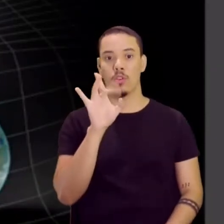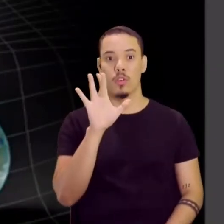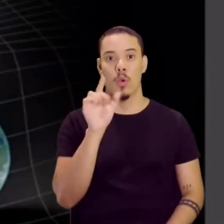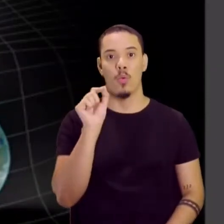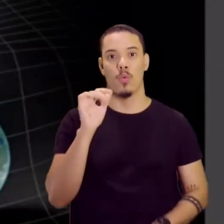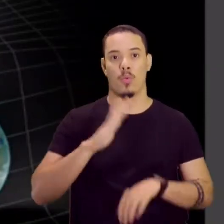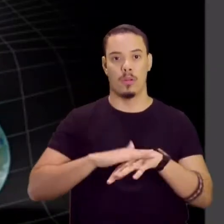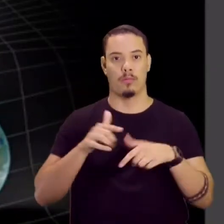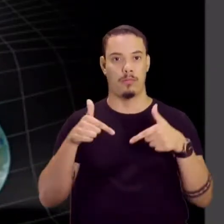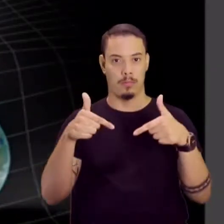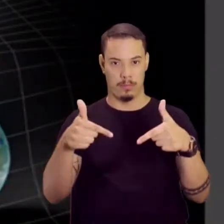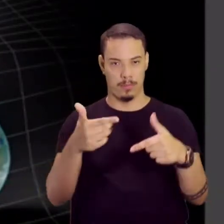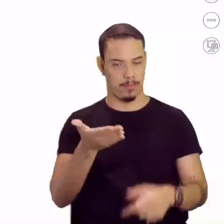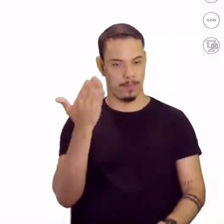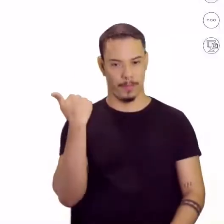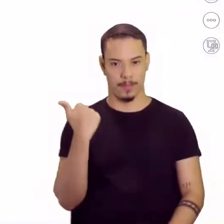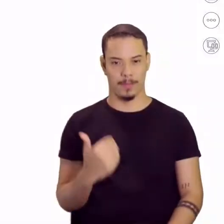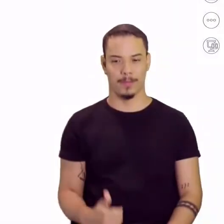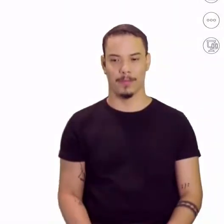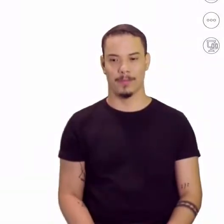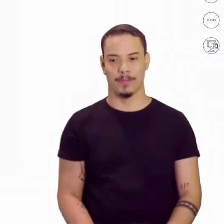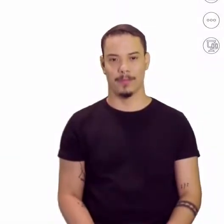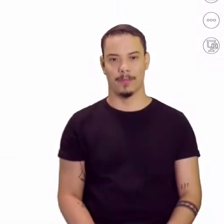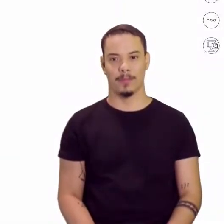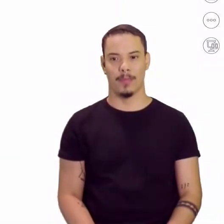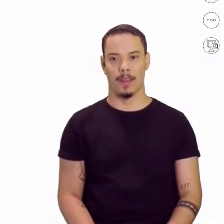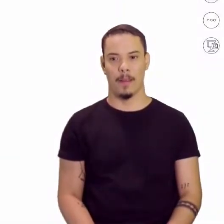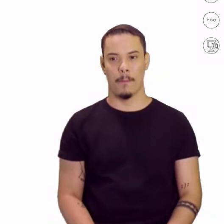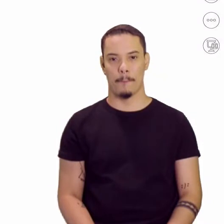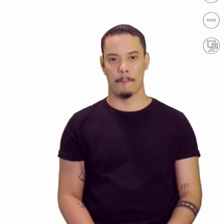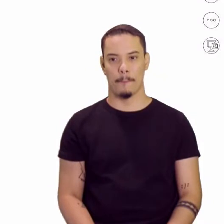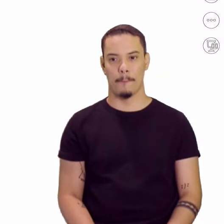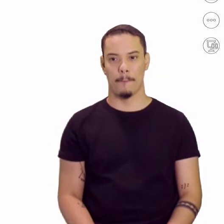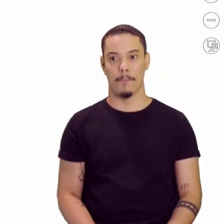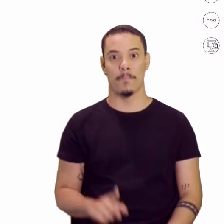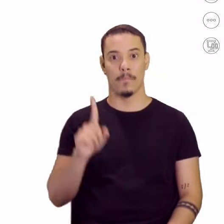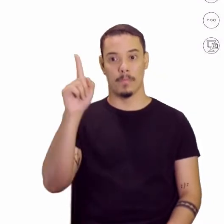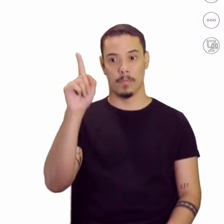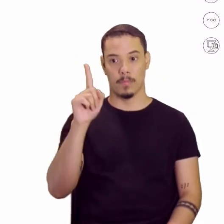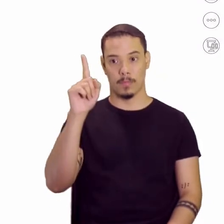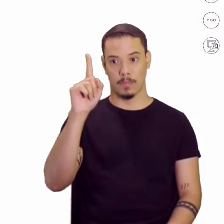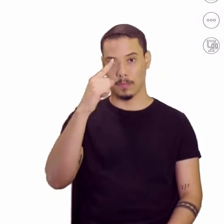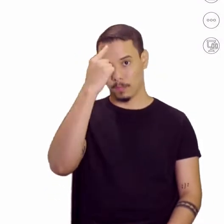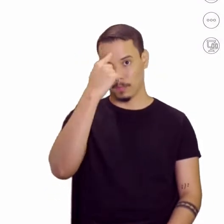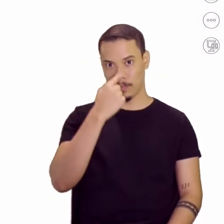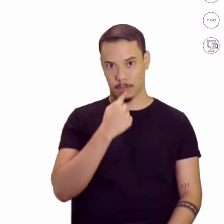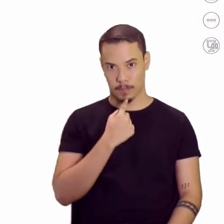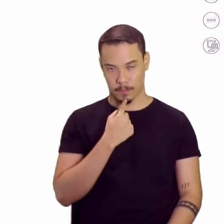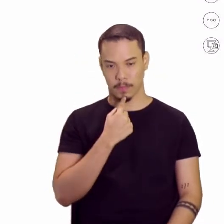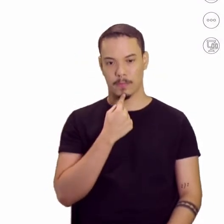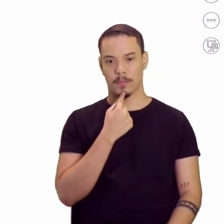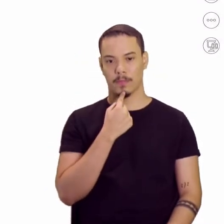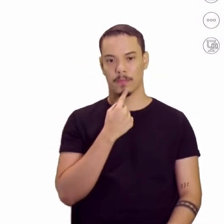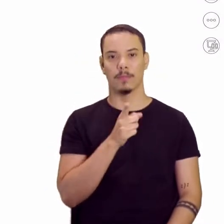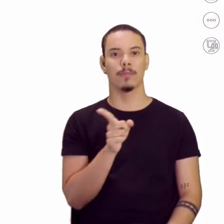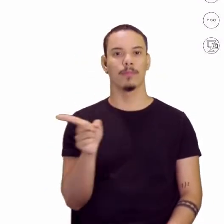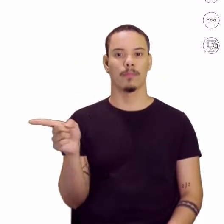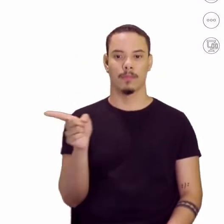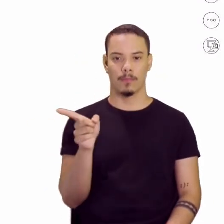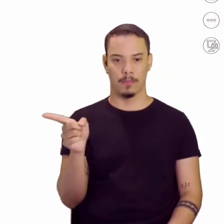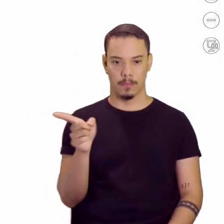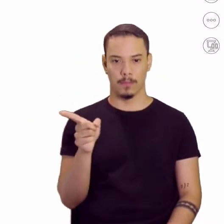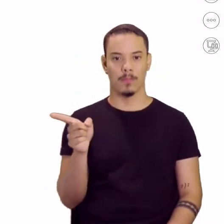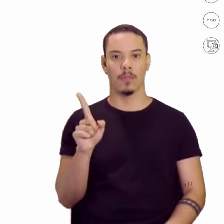que vamos estudar mais tarde, mas vamos lá. Continuando. Ó, tá Olha ali aí. a imagem do parque, né?